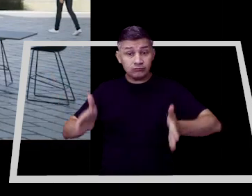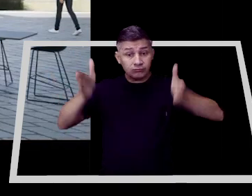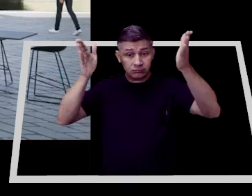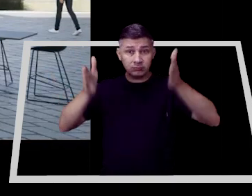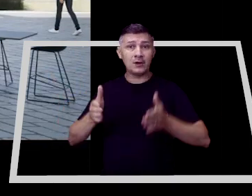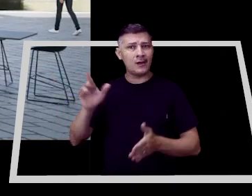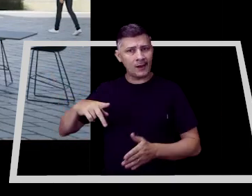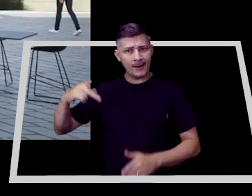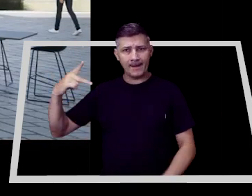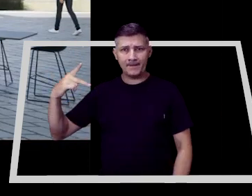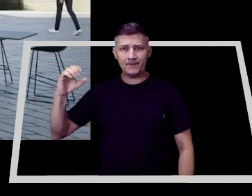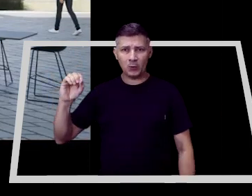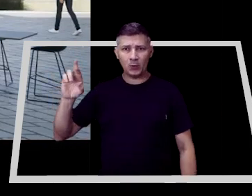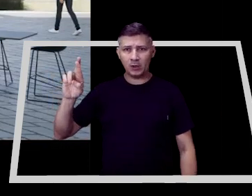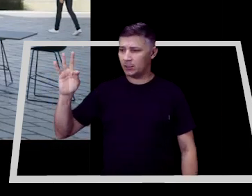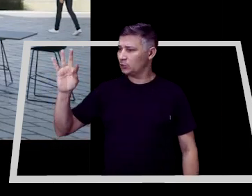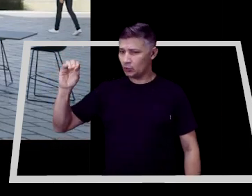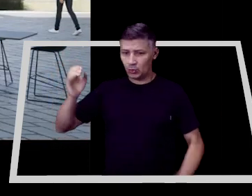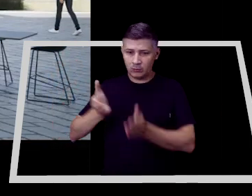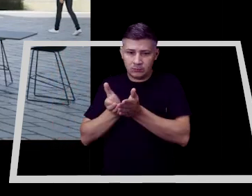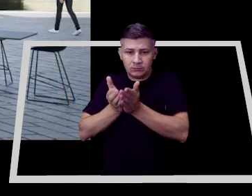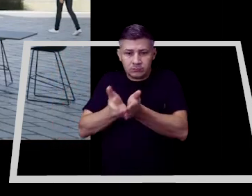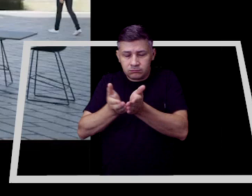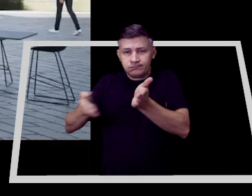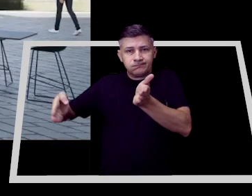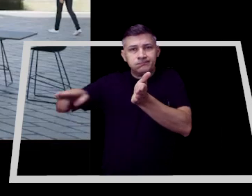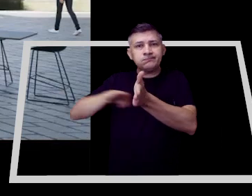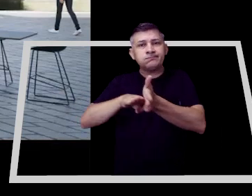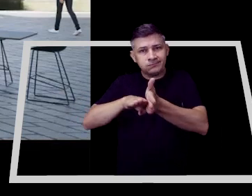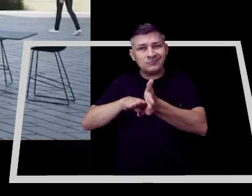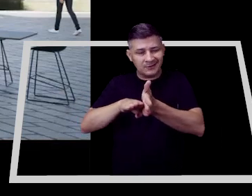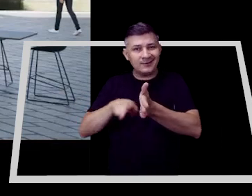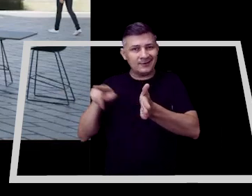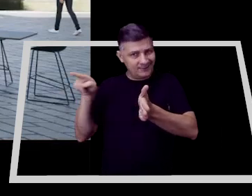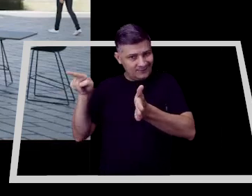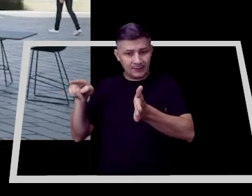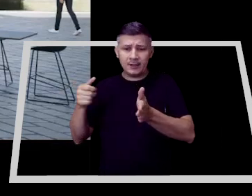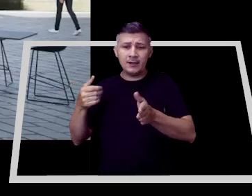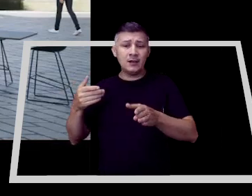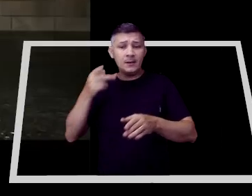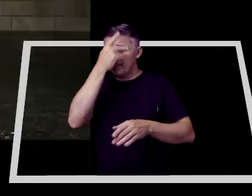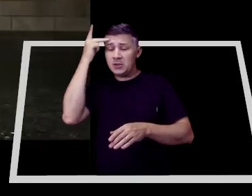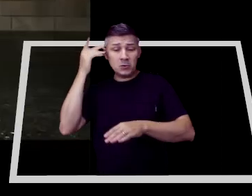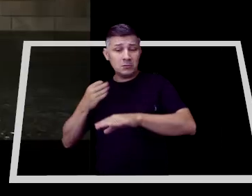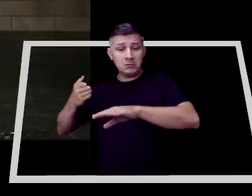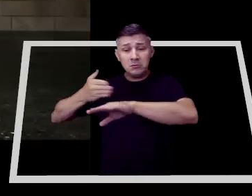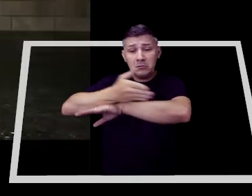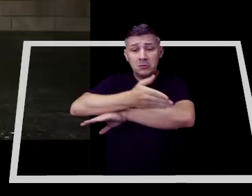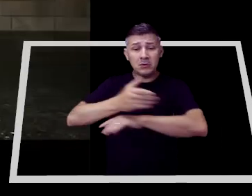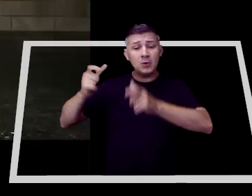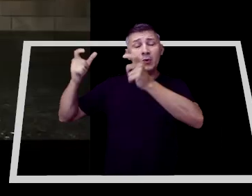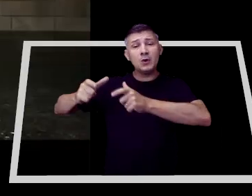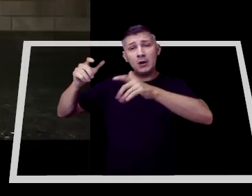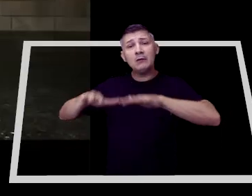que é uma infraestrutura do Porto do Rio de Janeiro, permitindo um acesso livre da cidade a